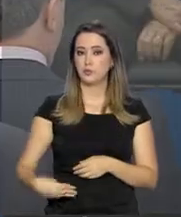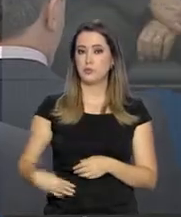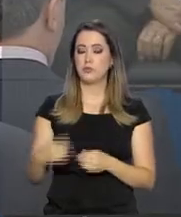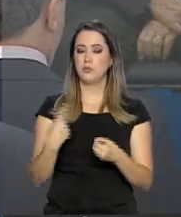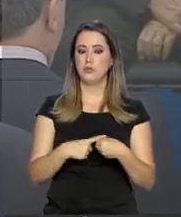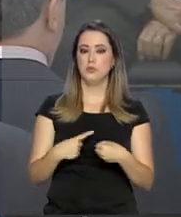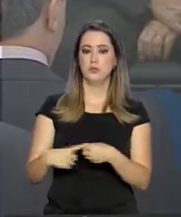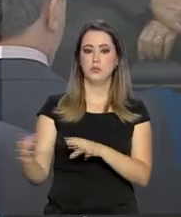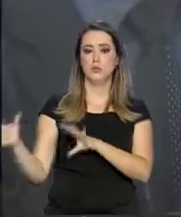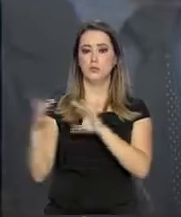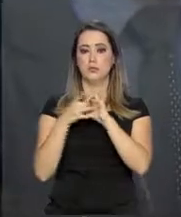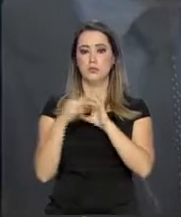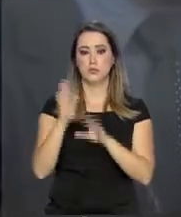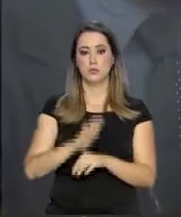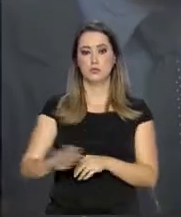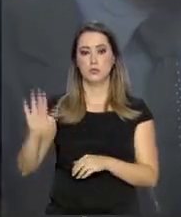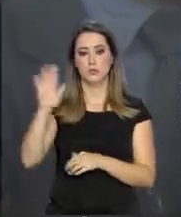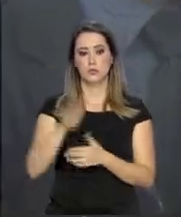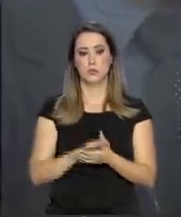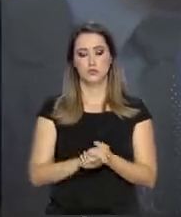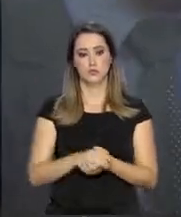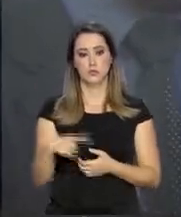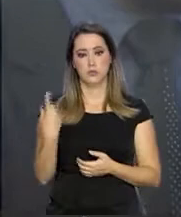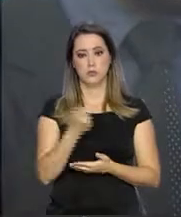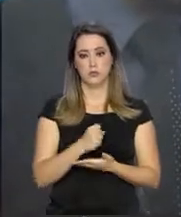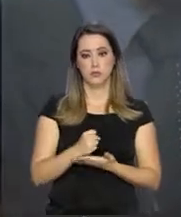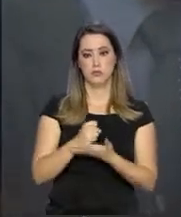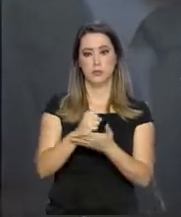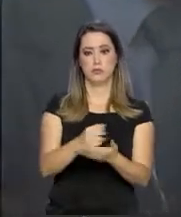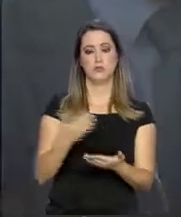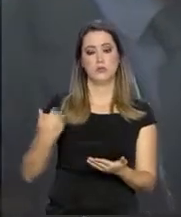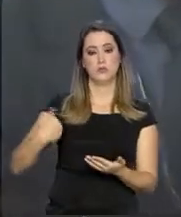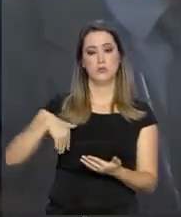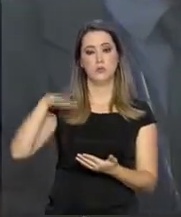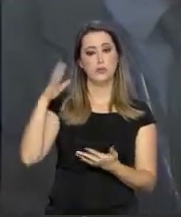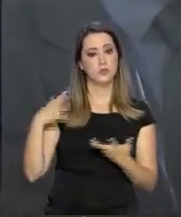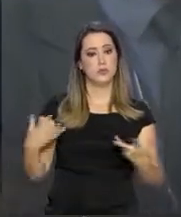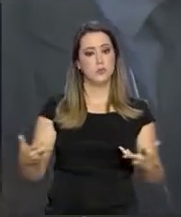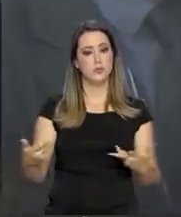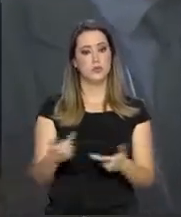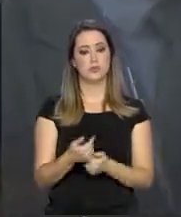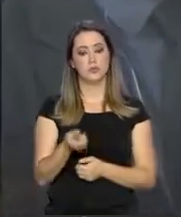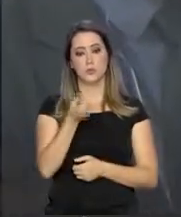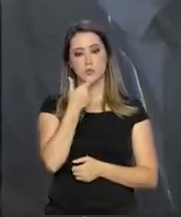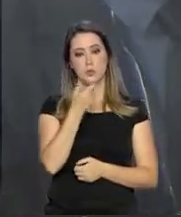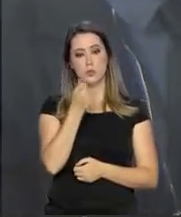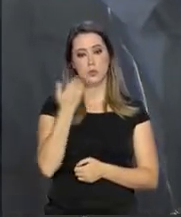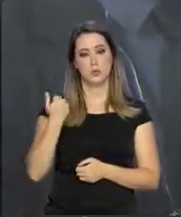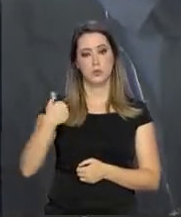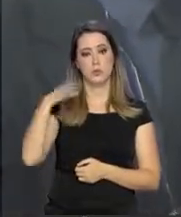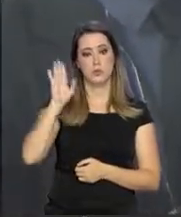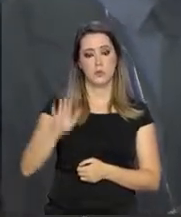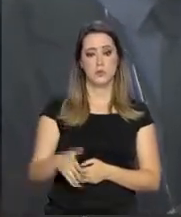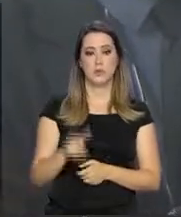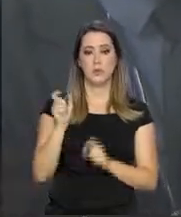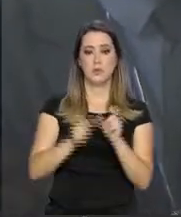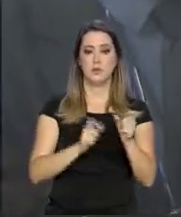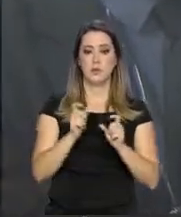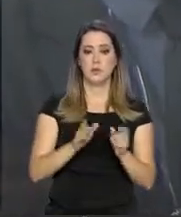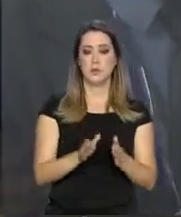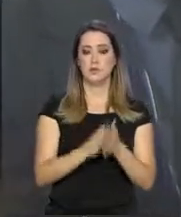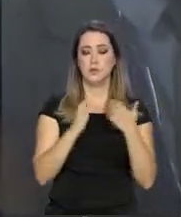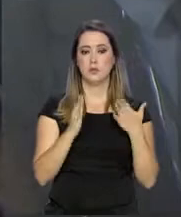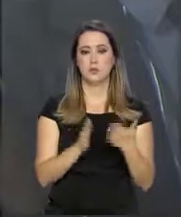da integração nacional ea gente quer oferecer maior qualidade remédios mais baratos para aquelas pessoas mais